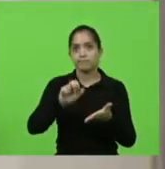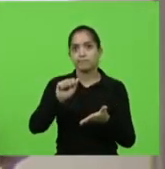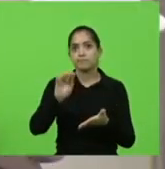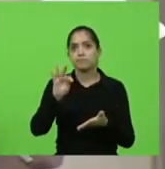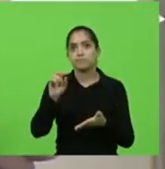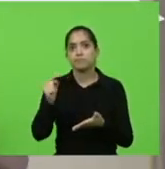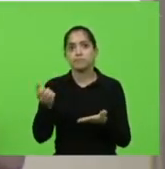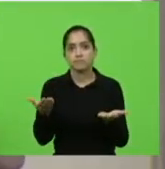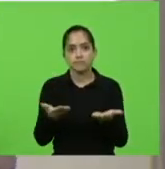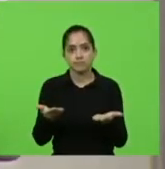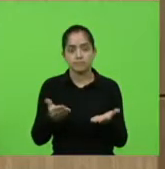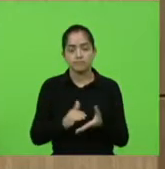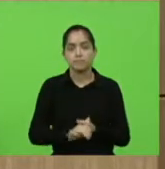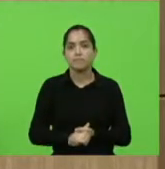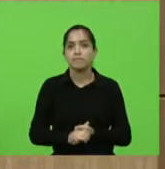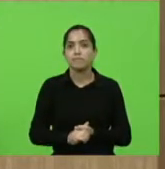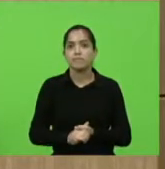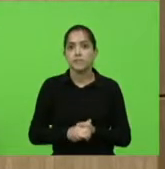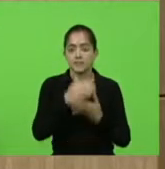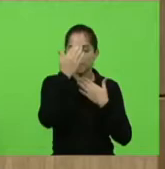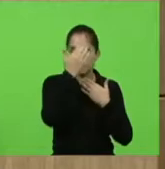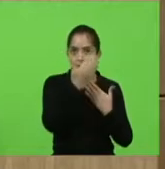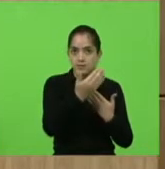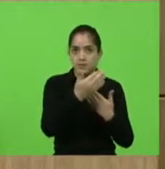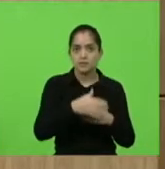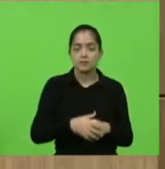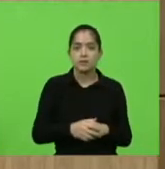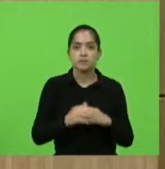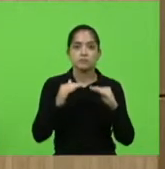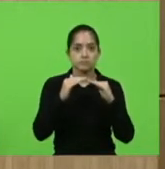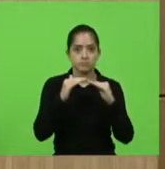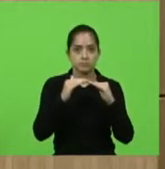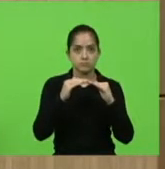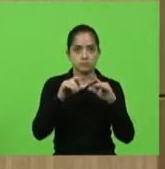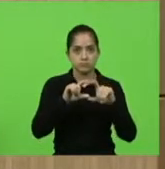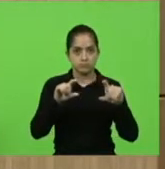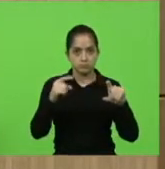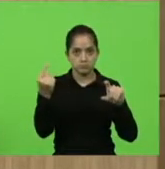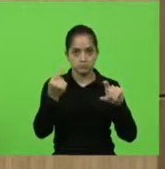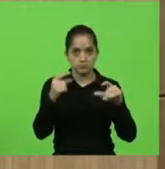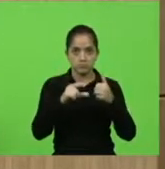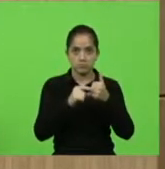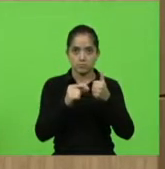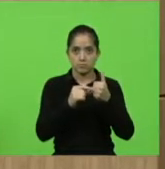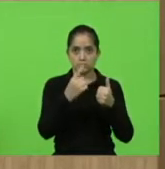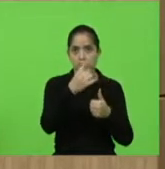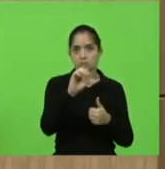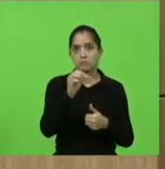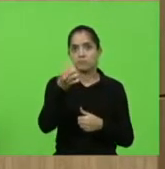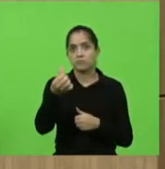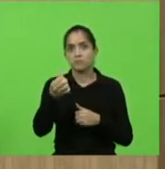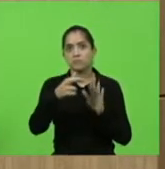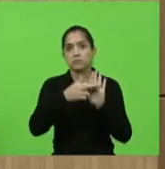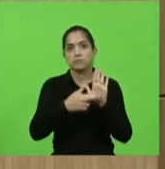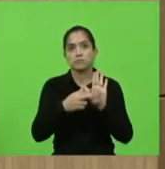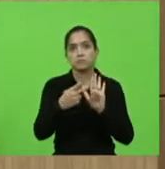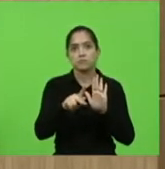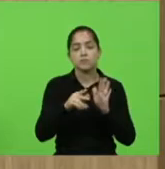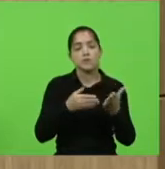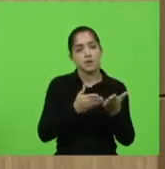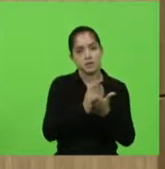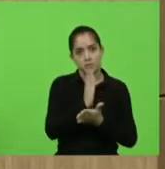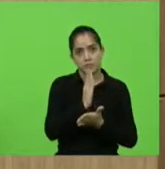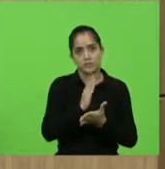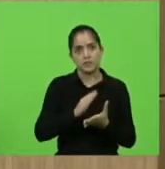ata. Obrigado, deputado Alba. Em consonância com o parágrafo 1º do artigo número 106 do regimento interno, dou por